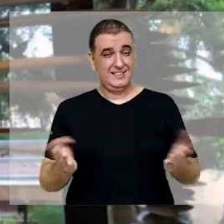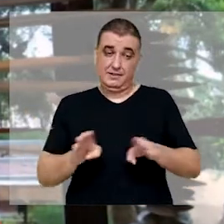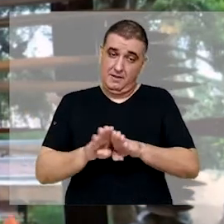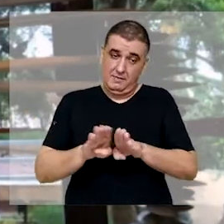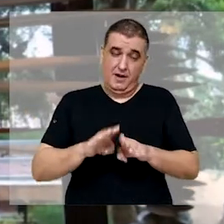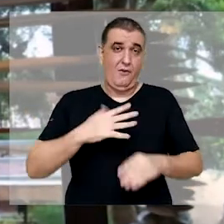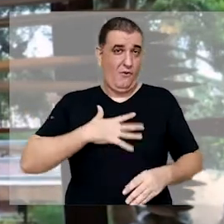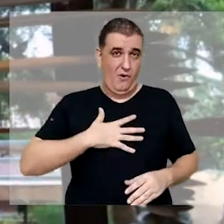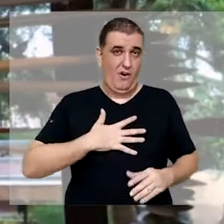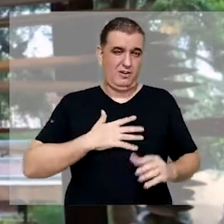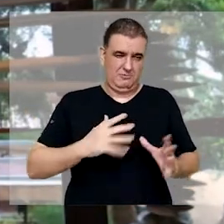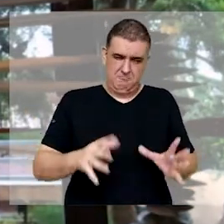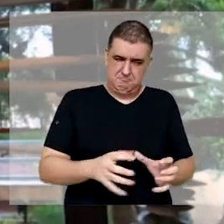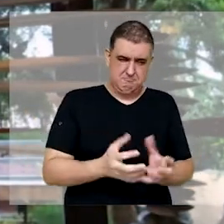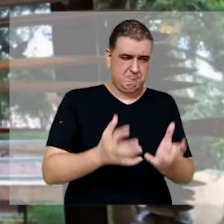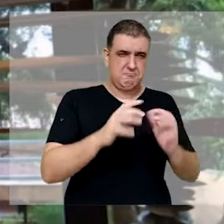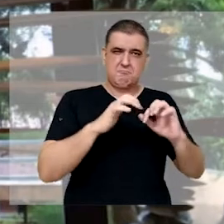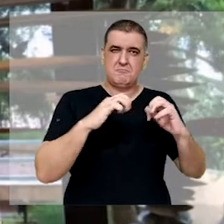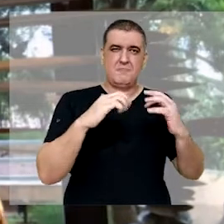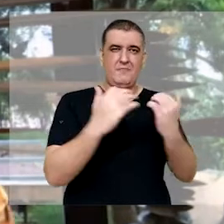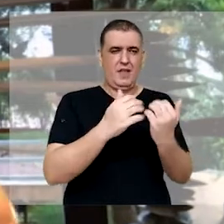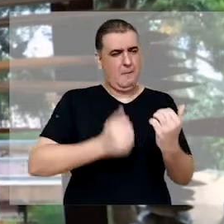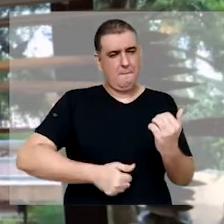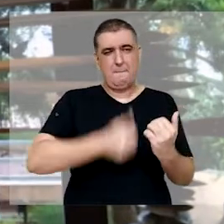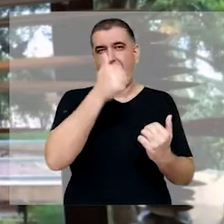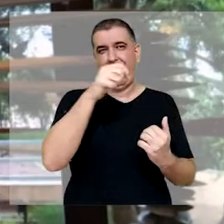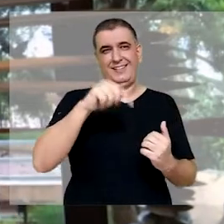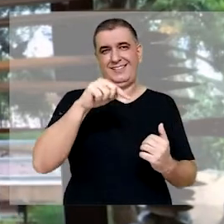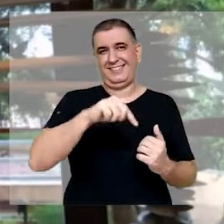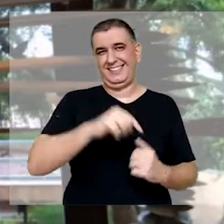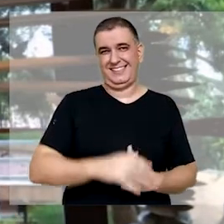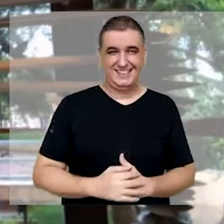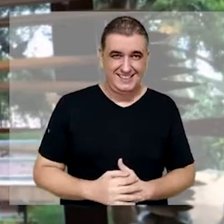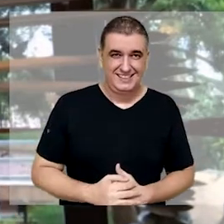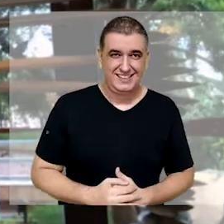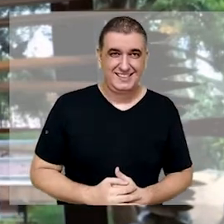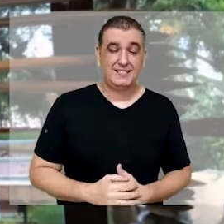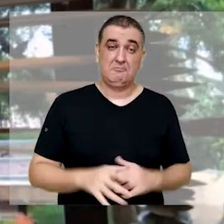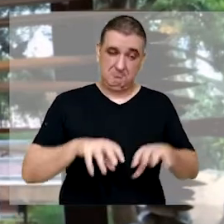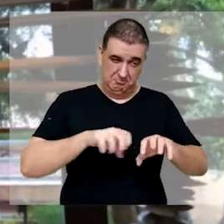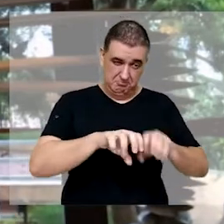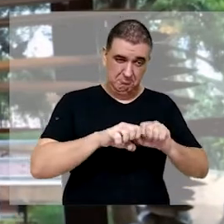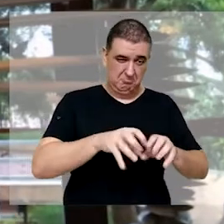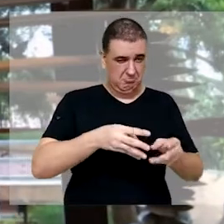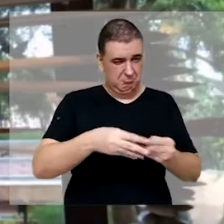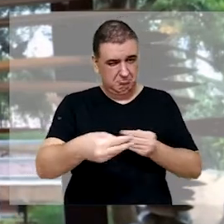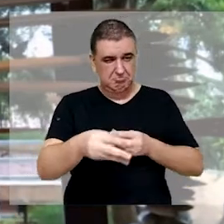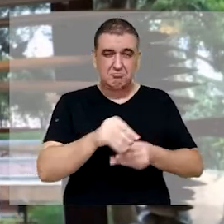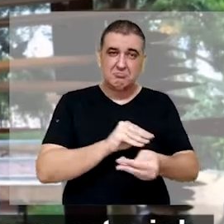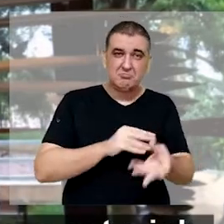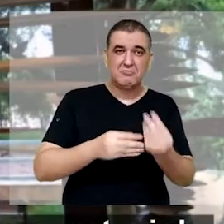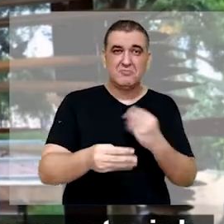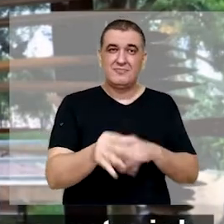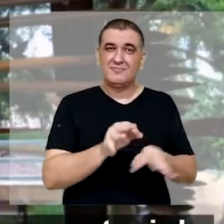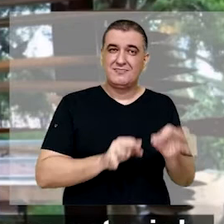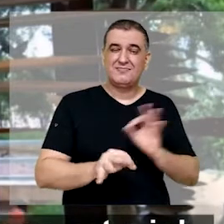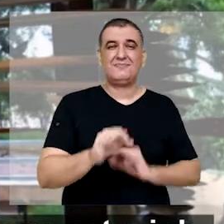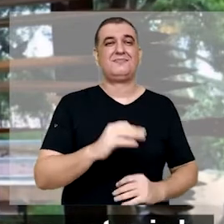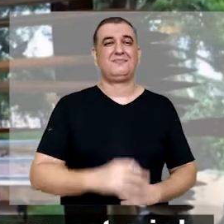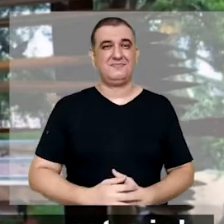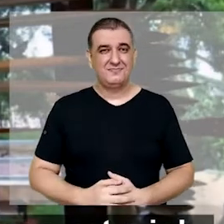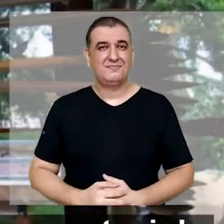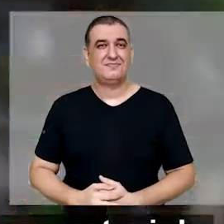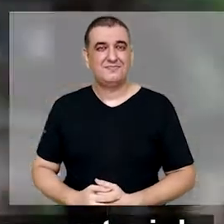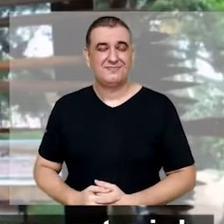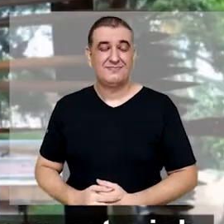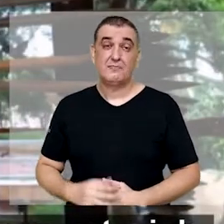os momentos, não é? Mas eu me expresso muito mais com a tridimensionalidade e com o barro, essa coisa de transformar esse